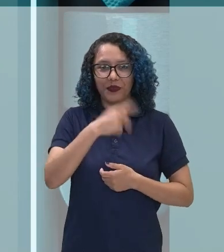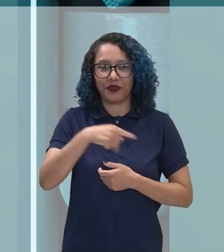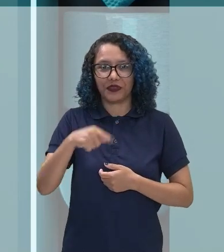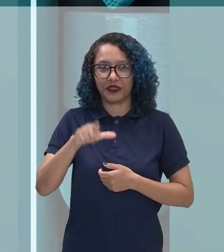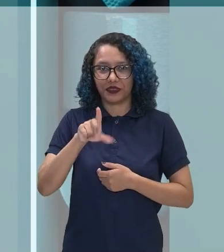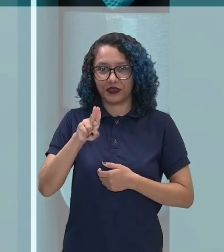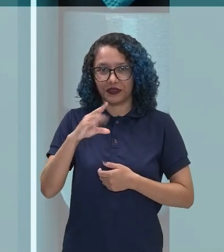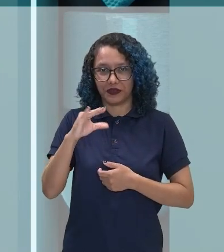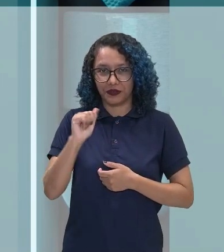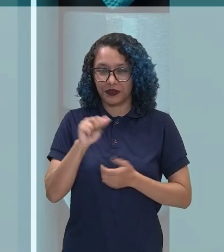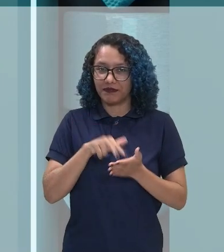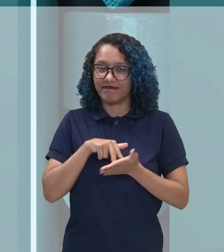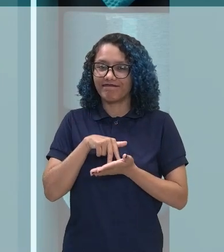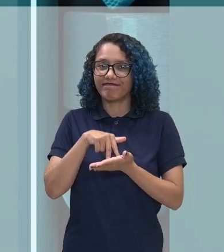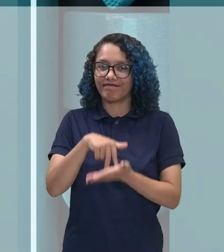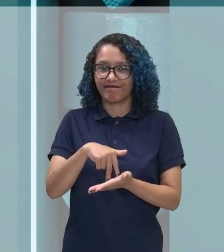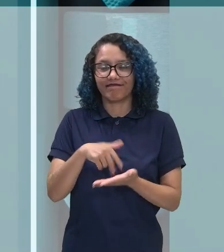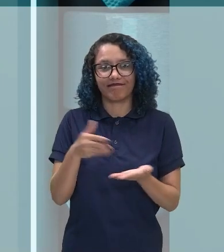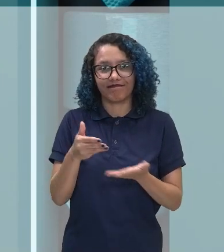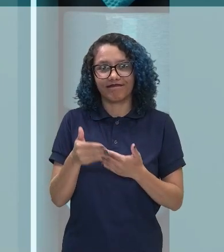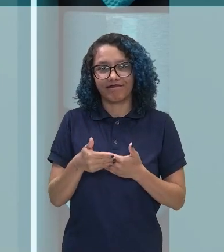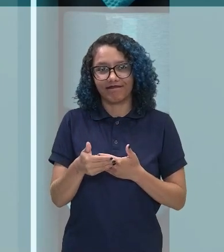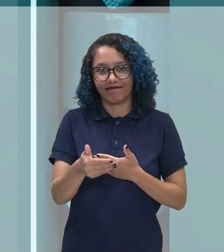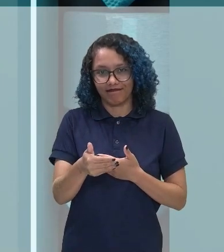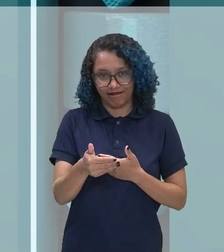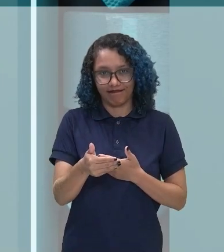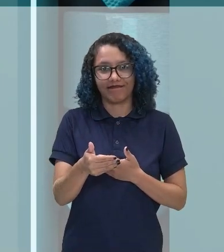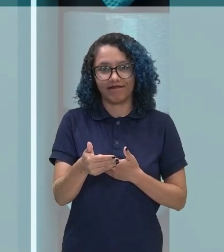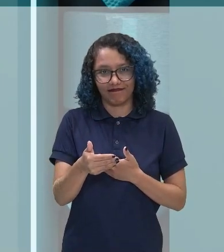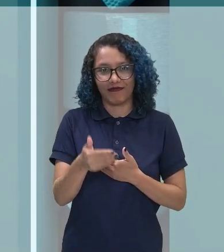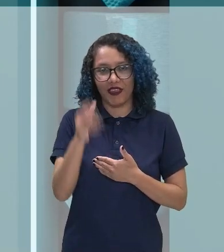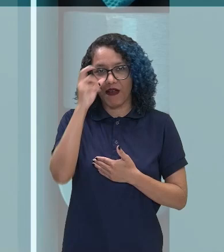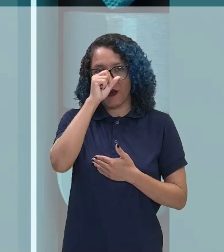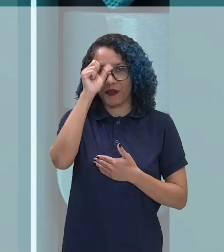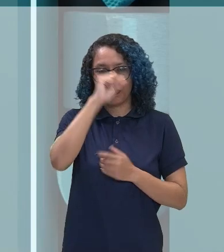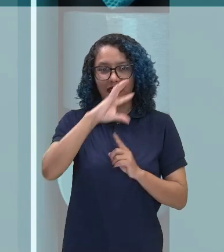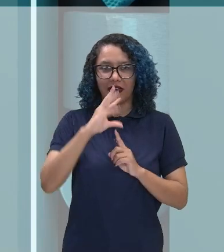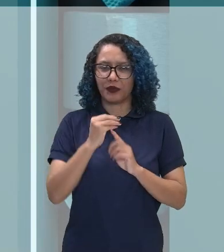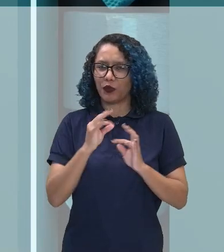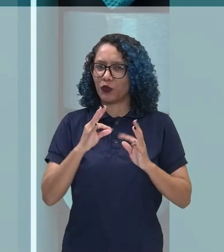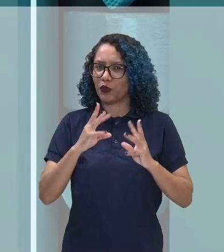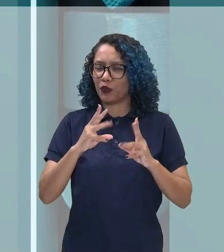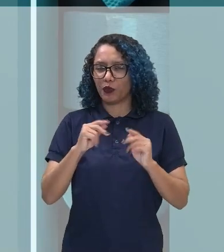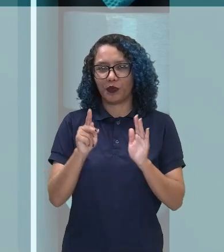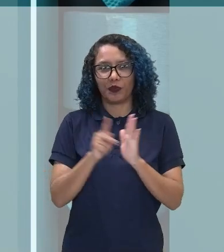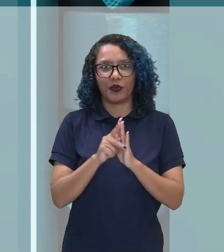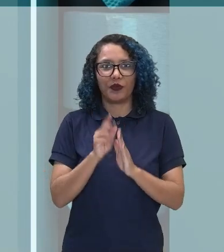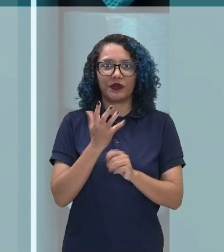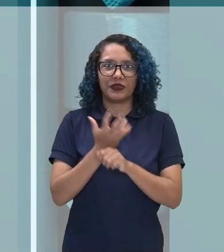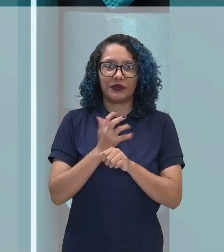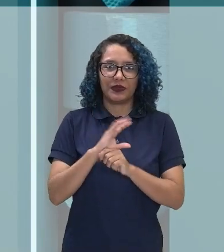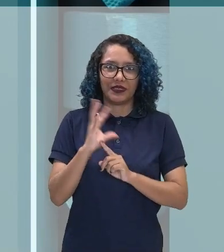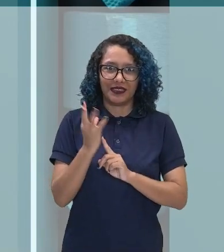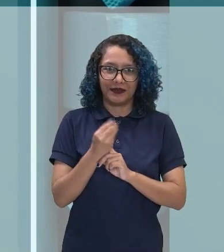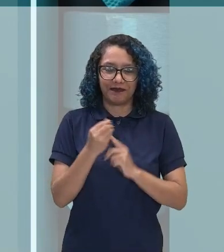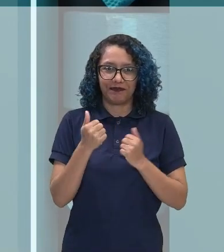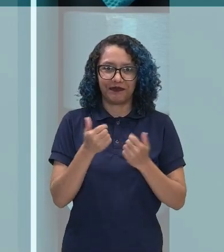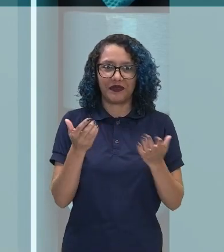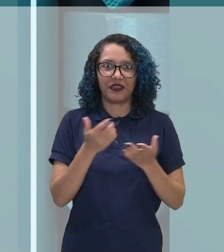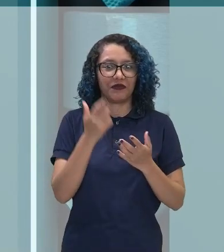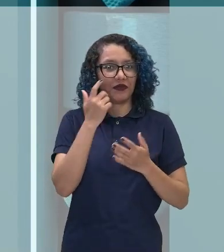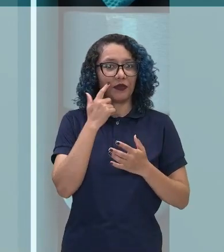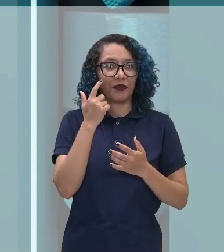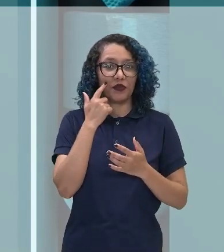Lúcia Santos e vou estar com vocês nessa trajetória do mundo da arte, tudo que envolve a arte. Então, agora nós vamos ver o que